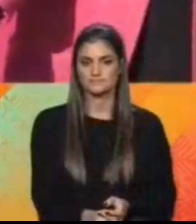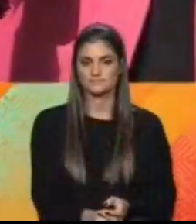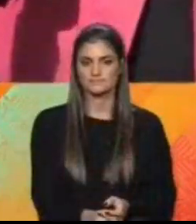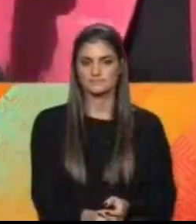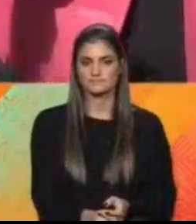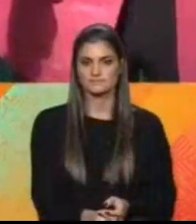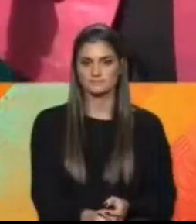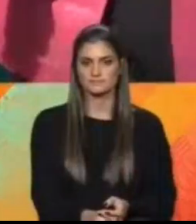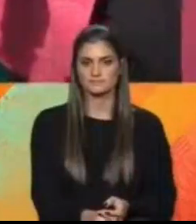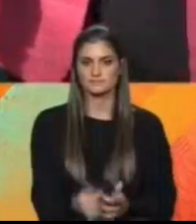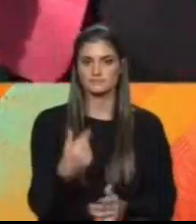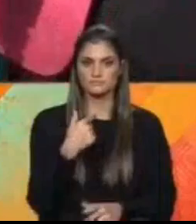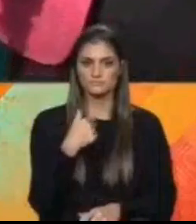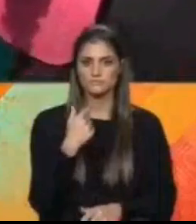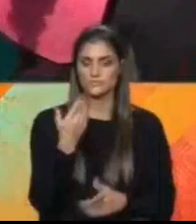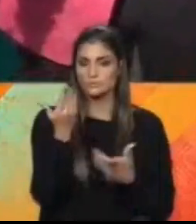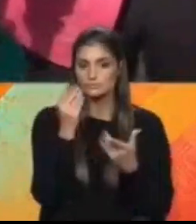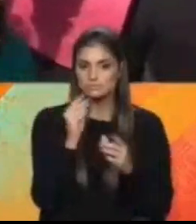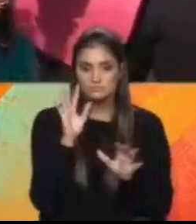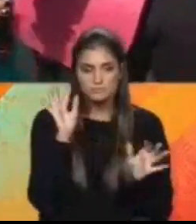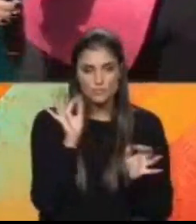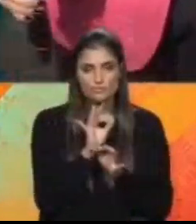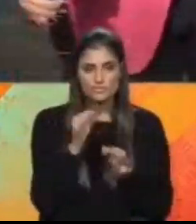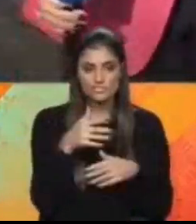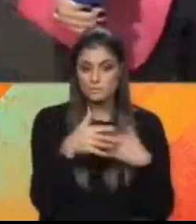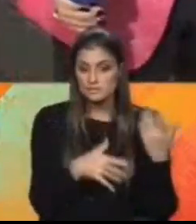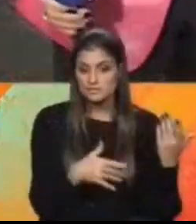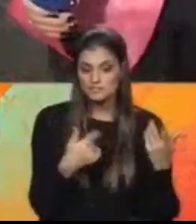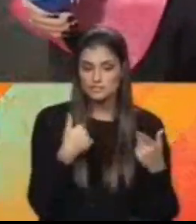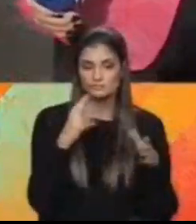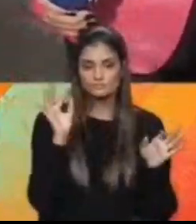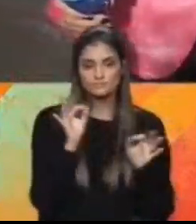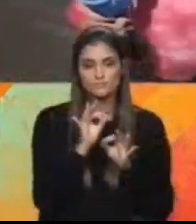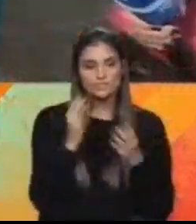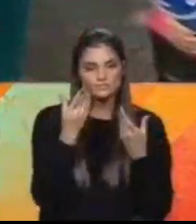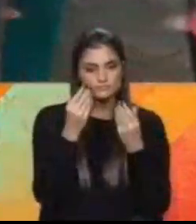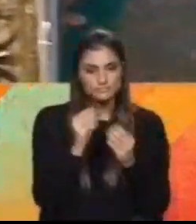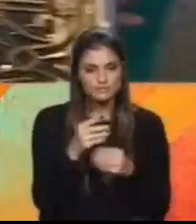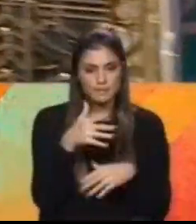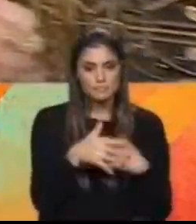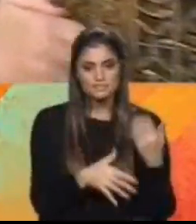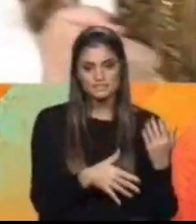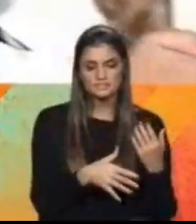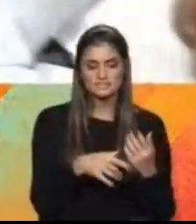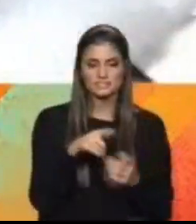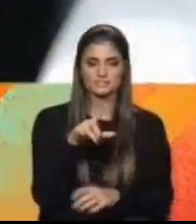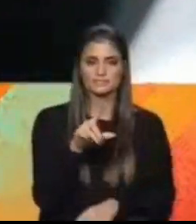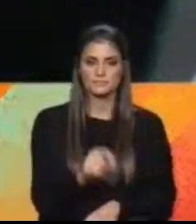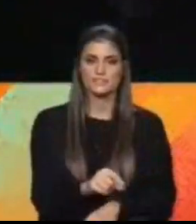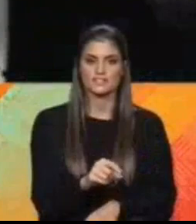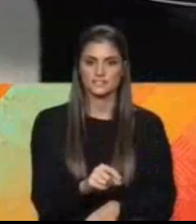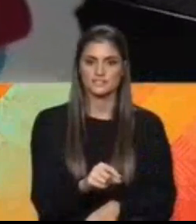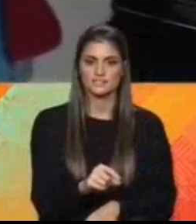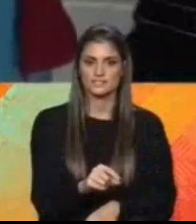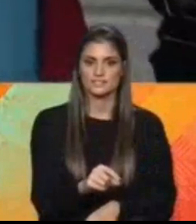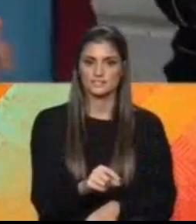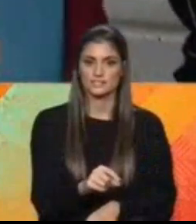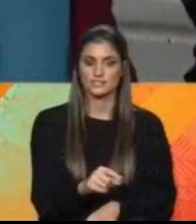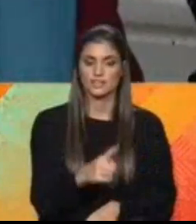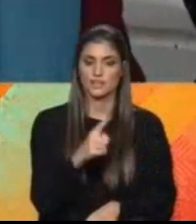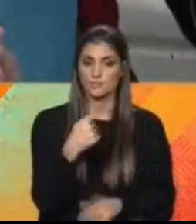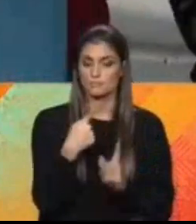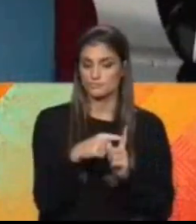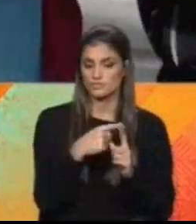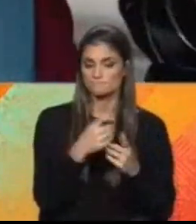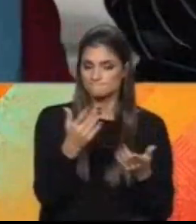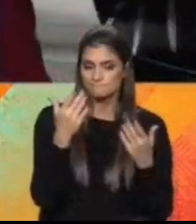Faço cantigas de repente, faço cantigas de repente. Isso também é uma virtude.